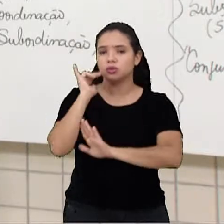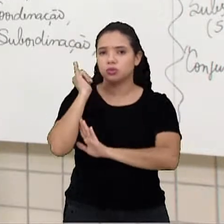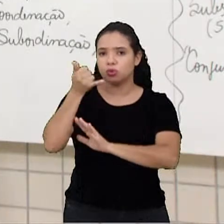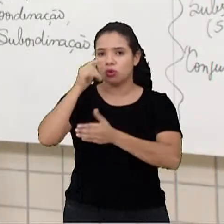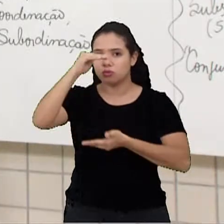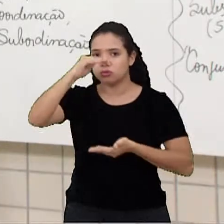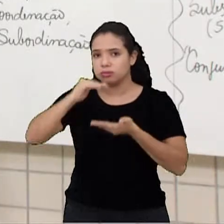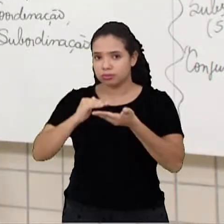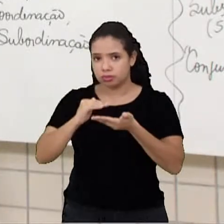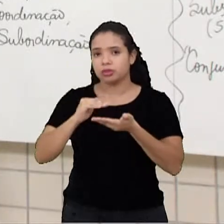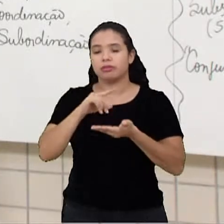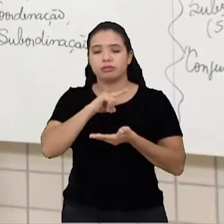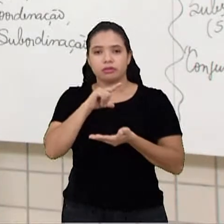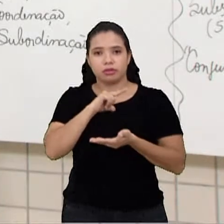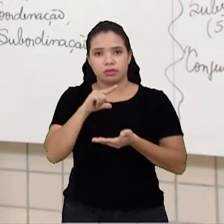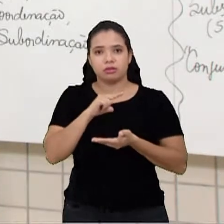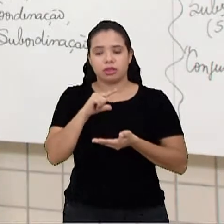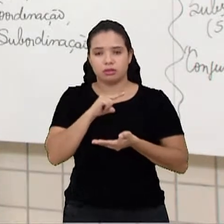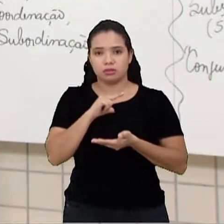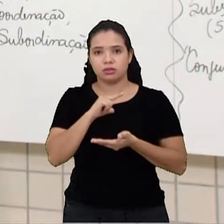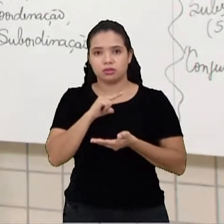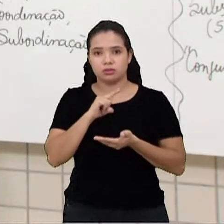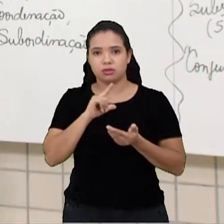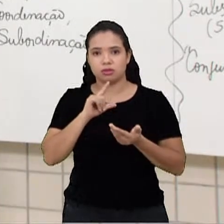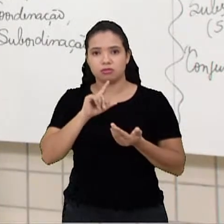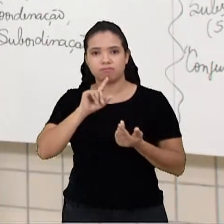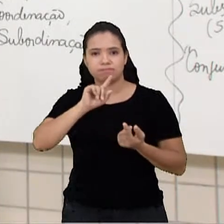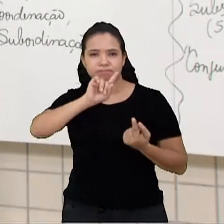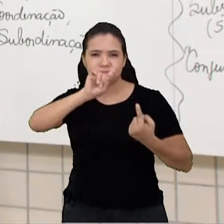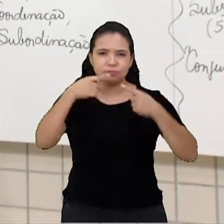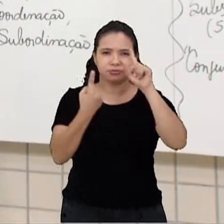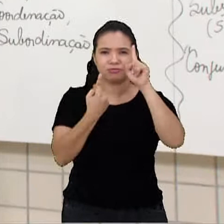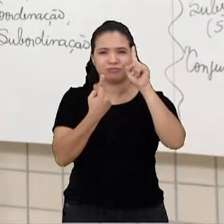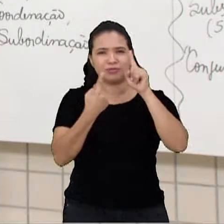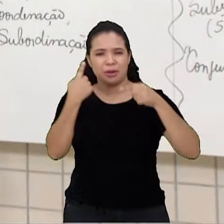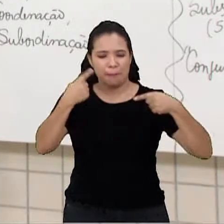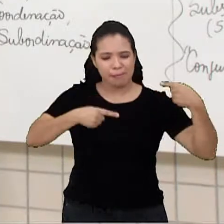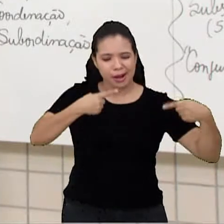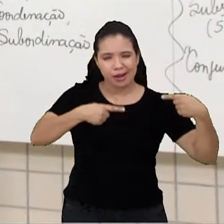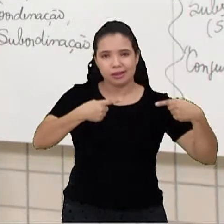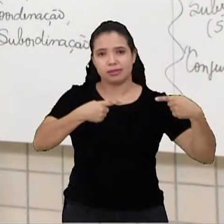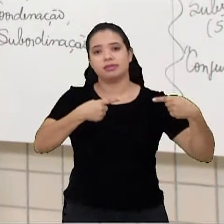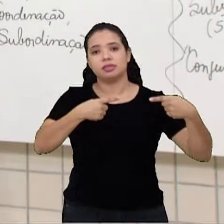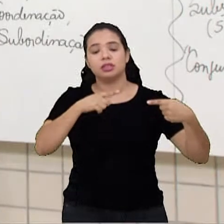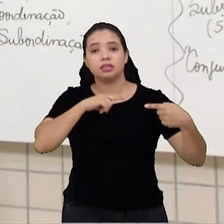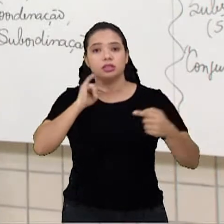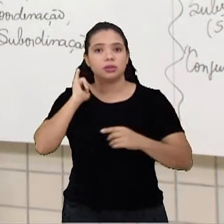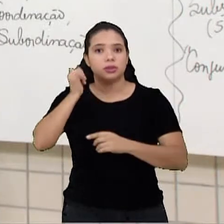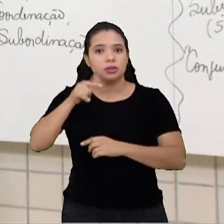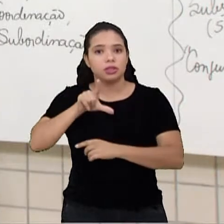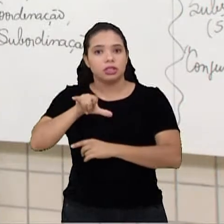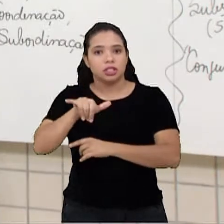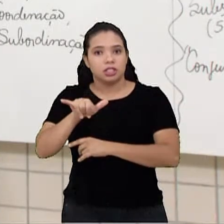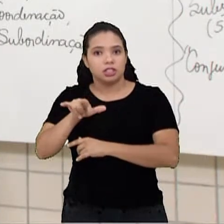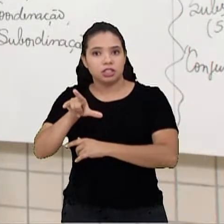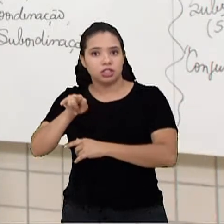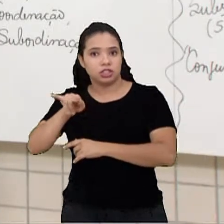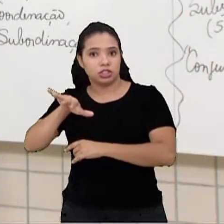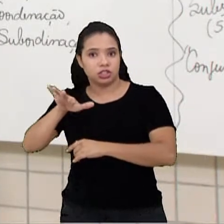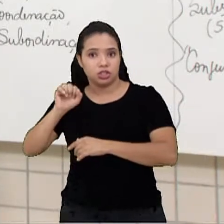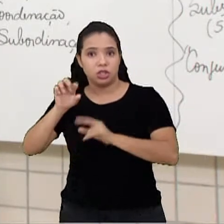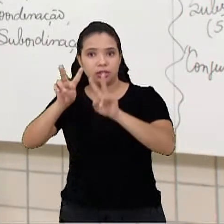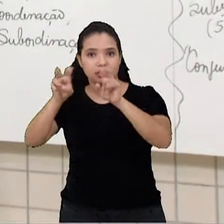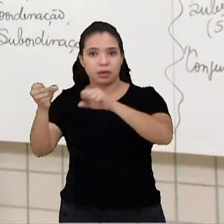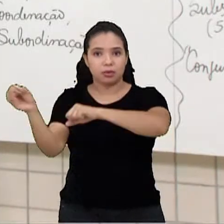curta que gira apenas em torno de um conflito e nesta aula eu trouxe o conto de Lígia Fagundes Telles, Venha Ver o Pôr do